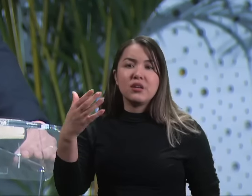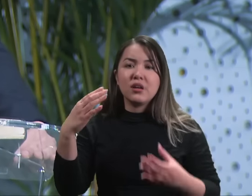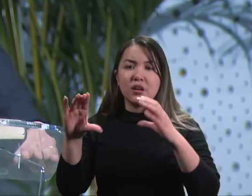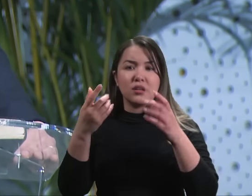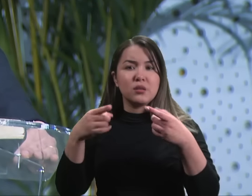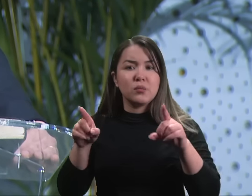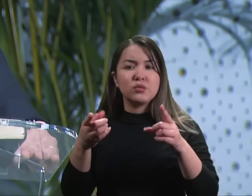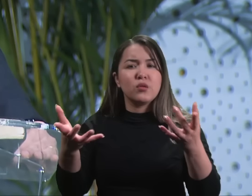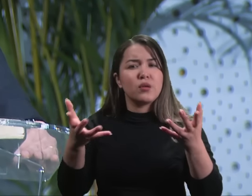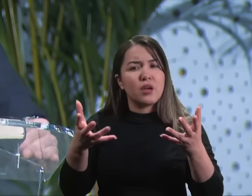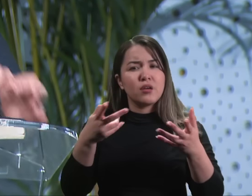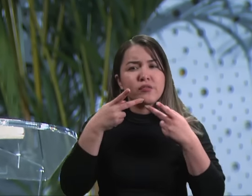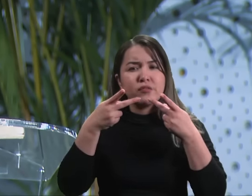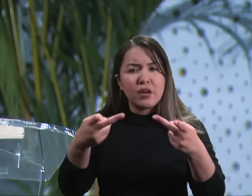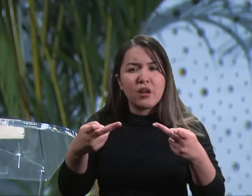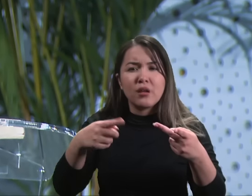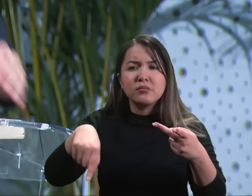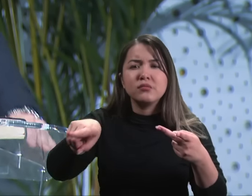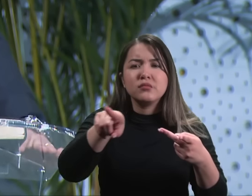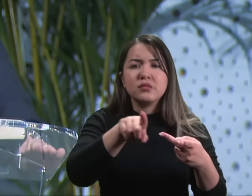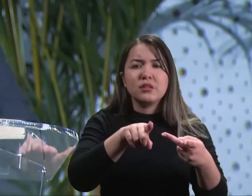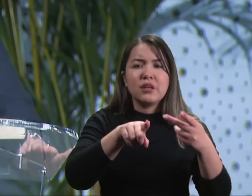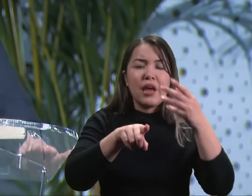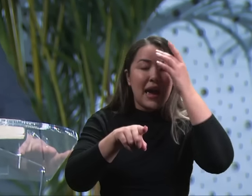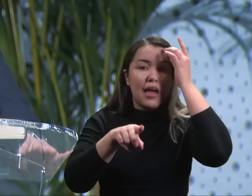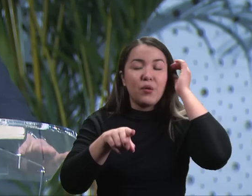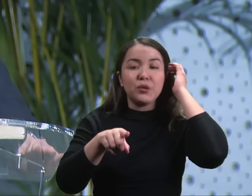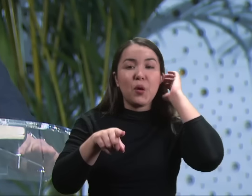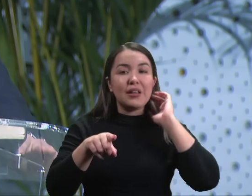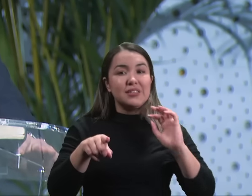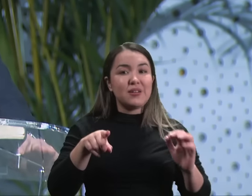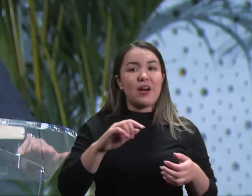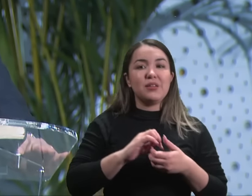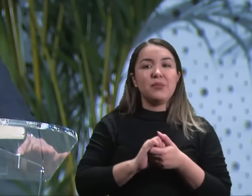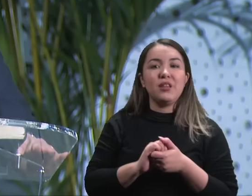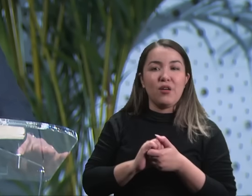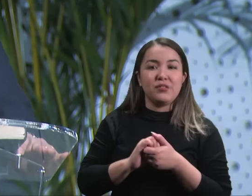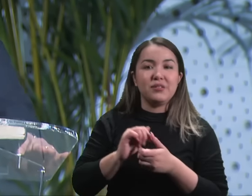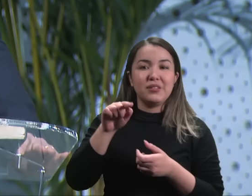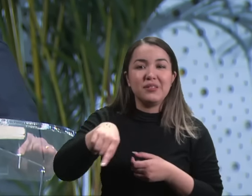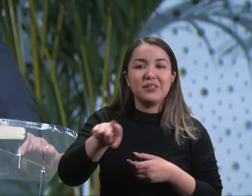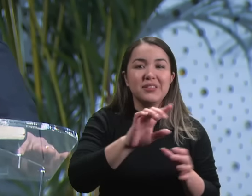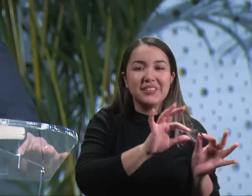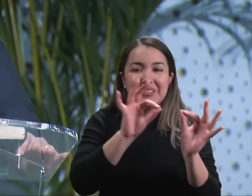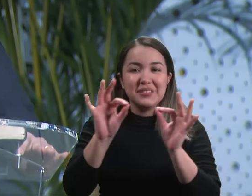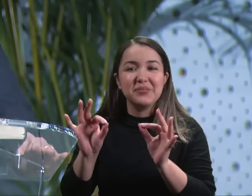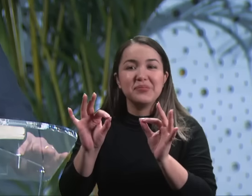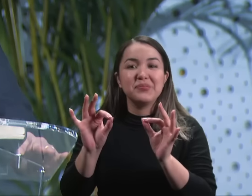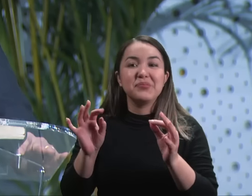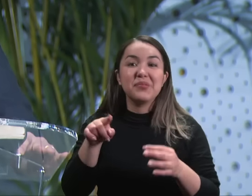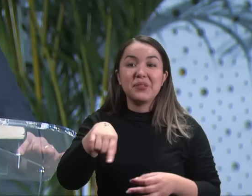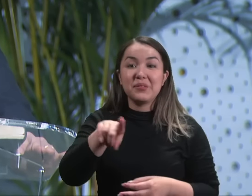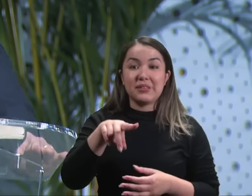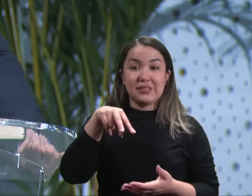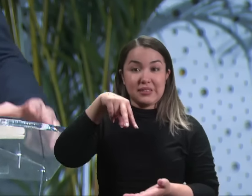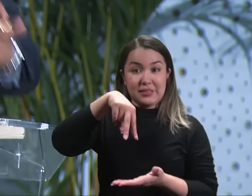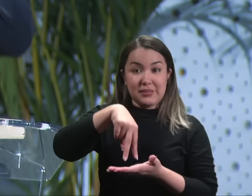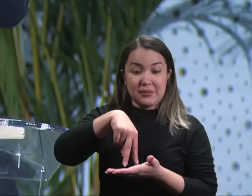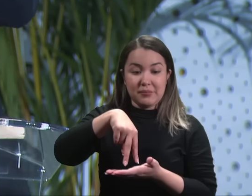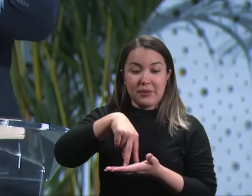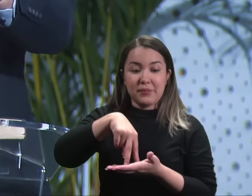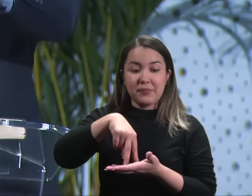presente hoje e aqueles que nos assistem onde você estiver se você puder coloque-se em pé e diga